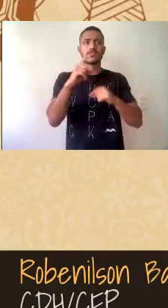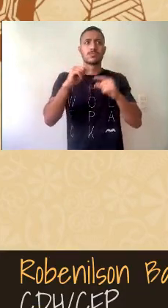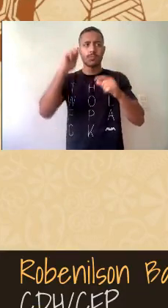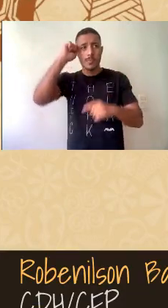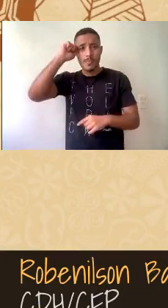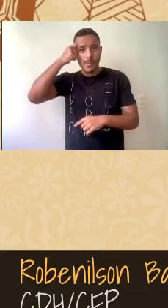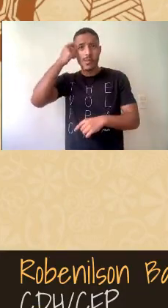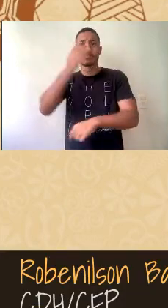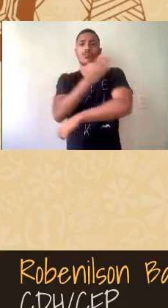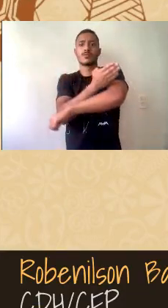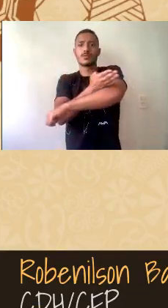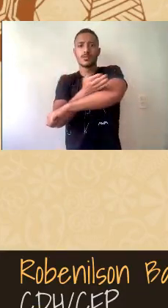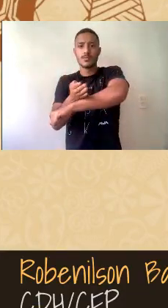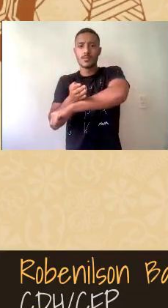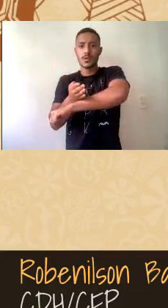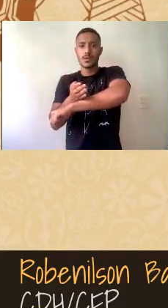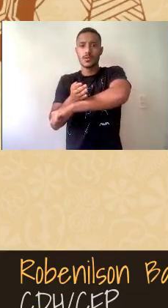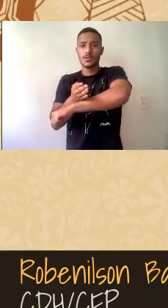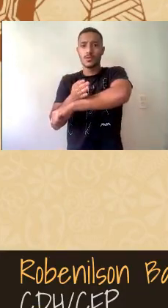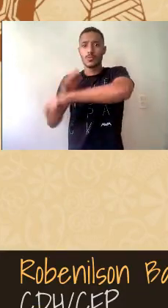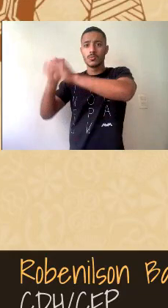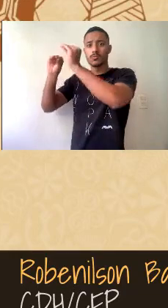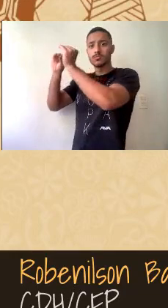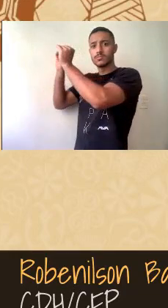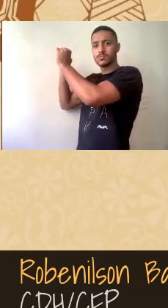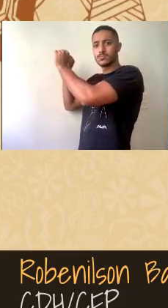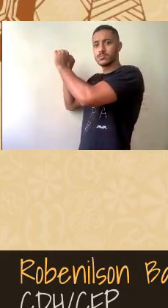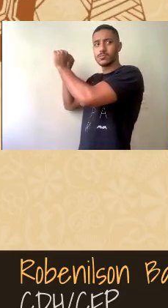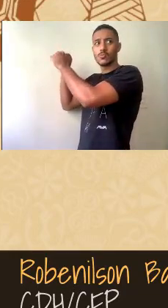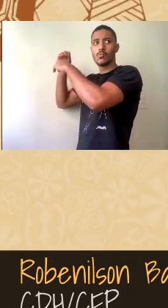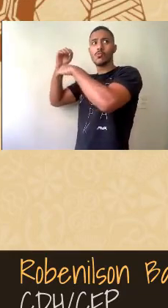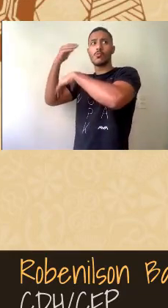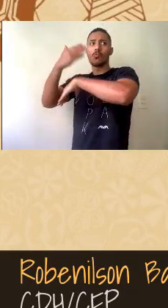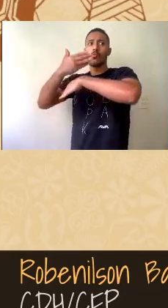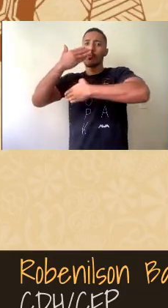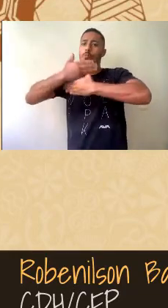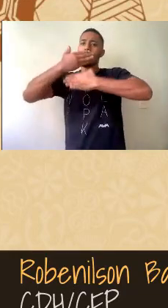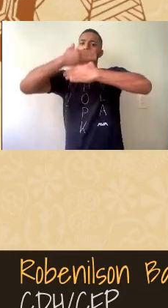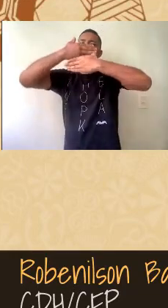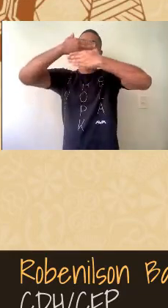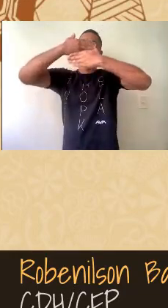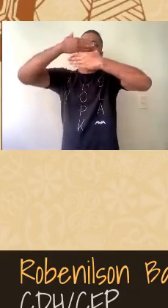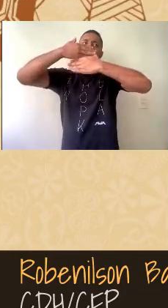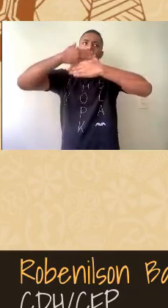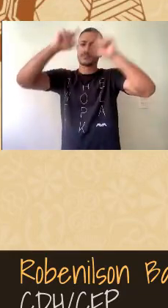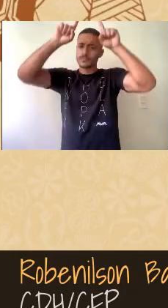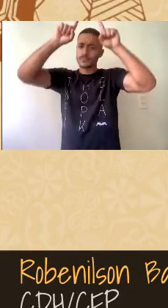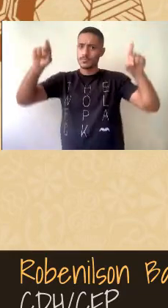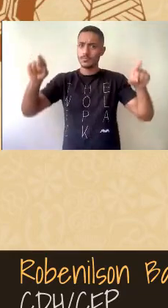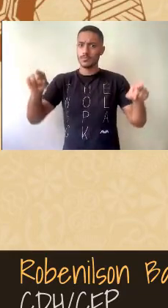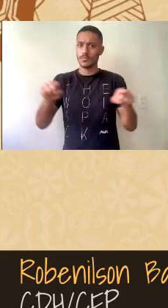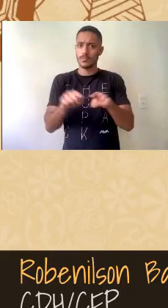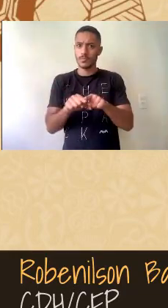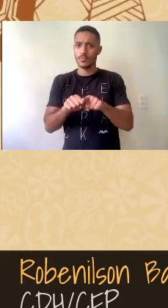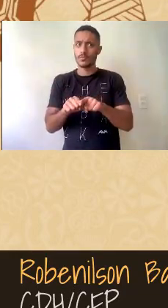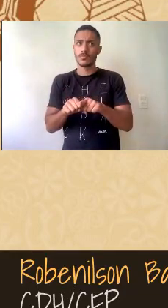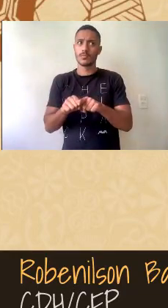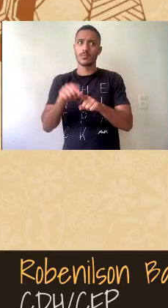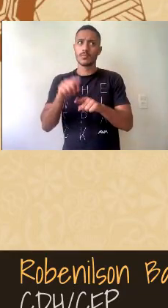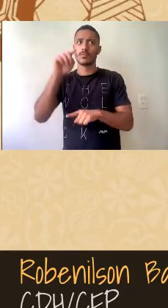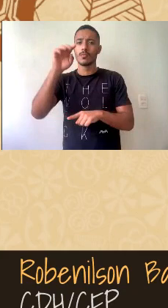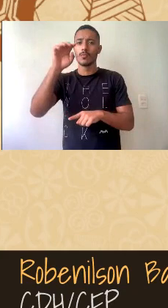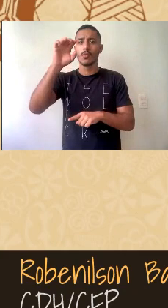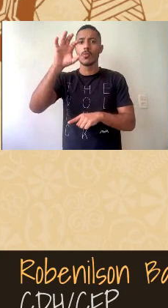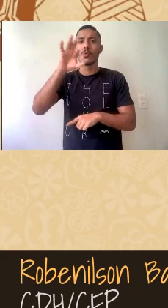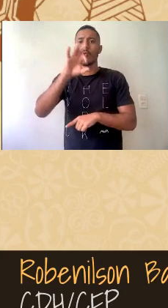quadros. Um quadro de Freud lá no fundo, um quadro dos orixás e um quadro